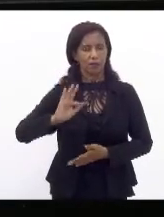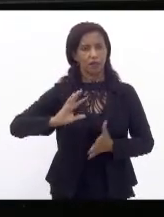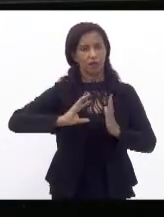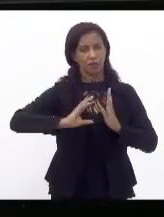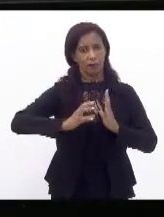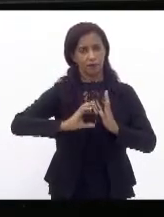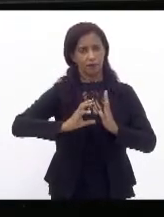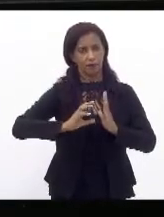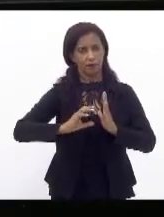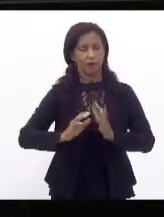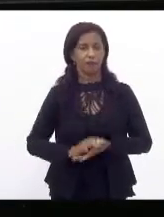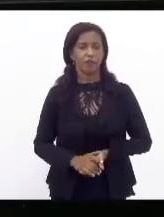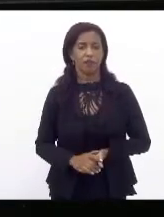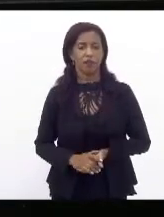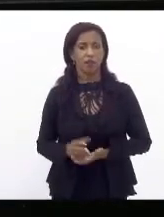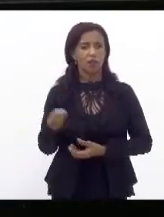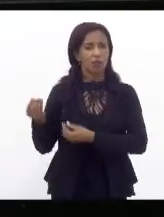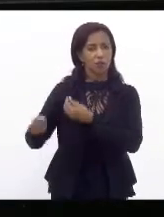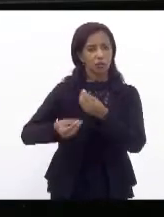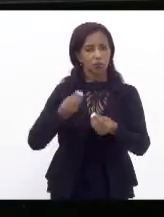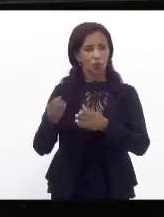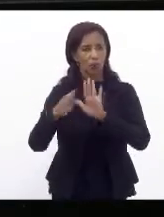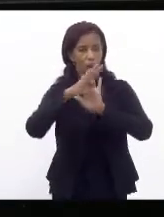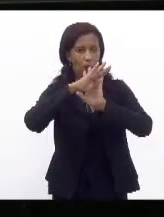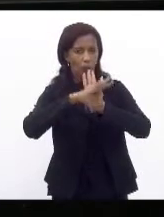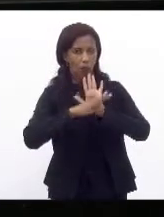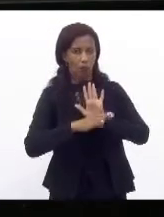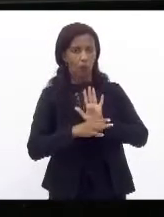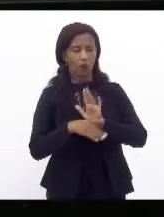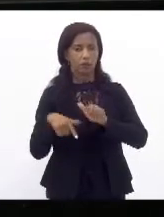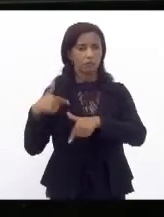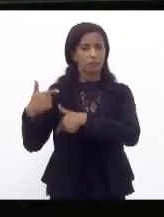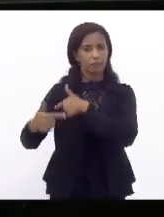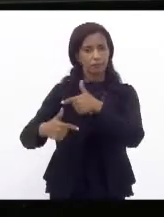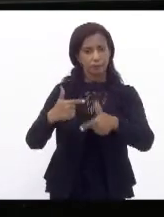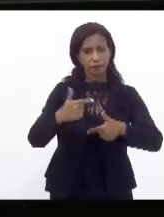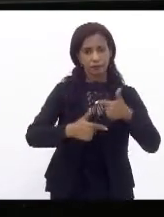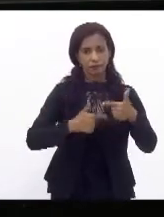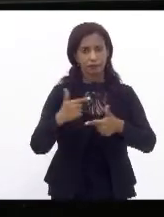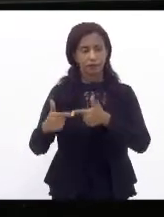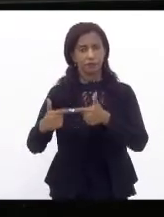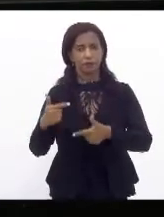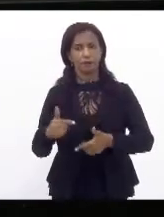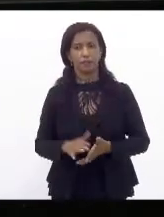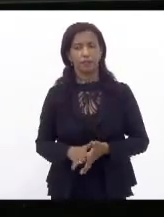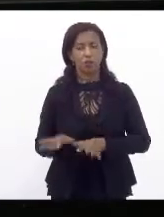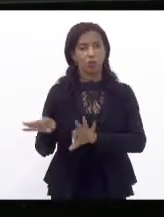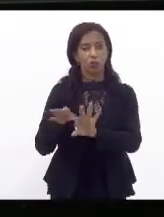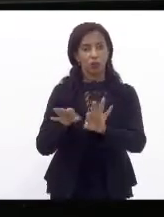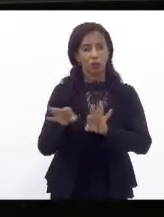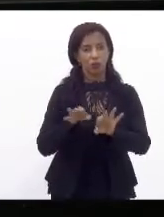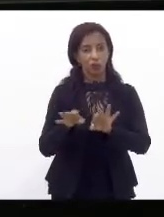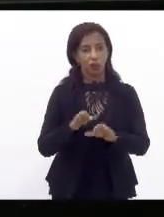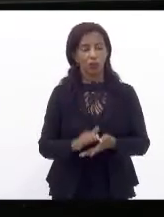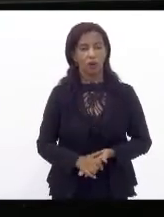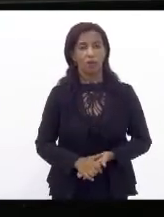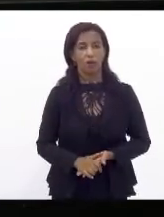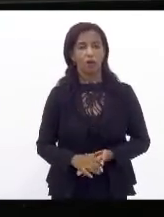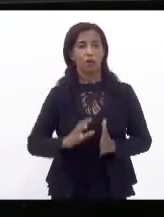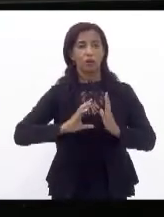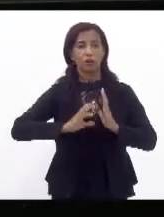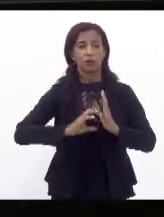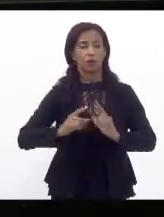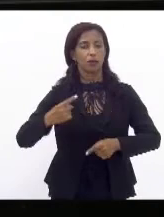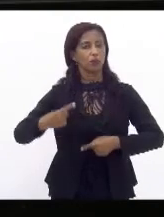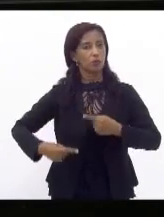partidária, da possibilidade programática de se trabalhar, né, de forma a que os